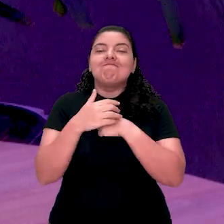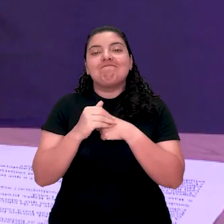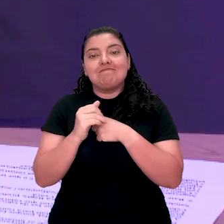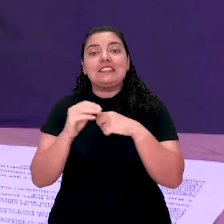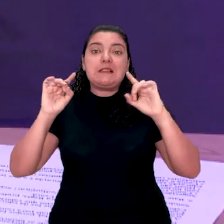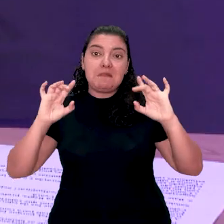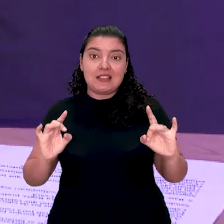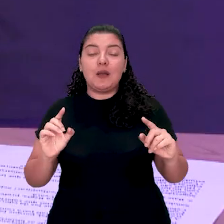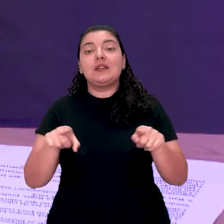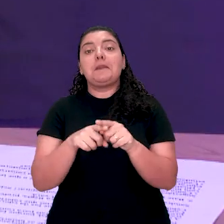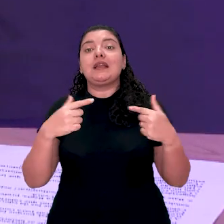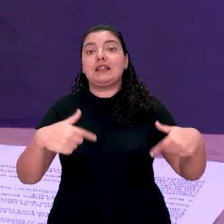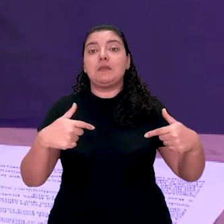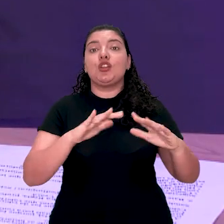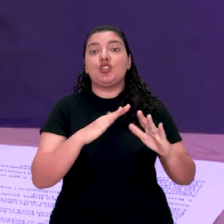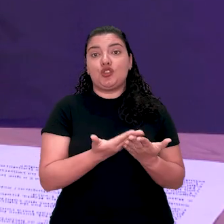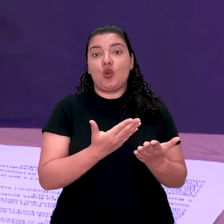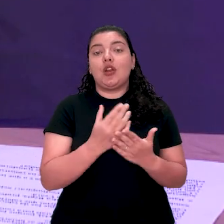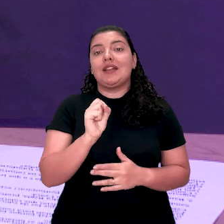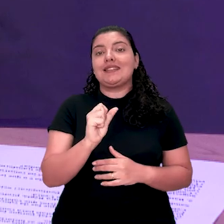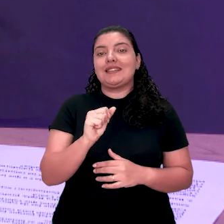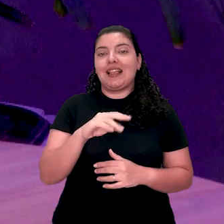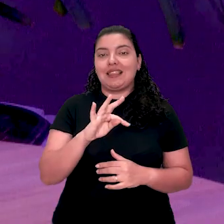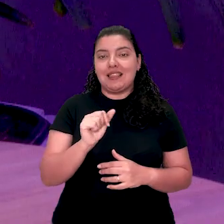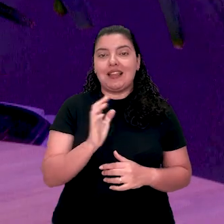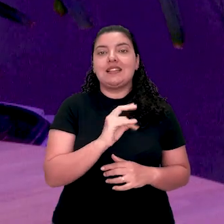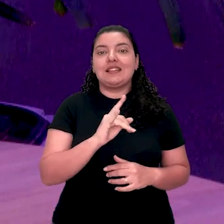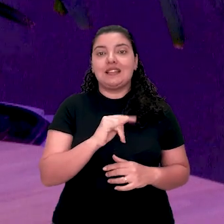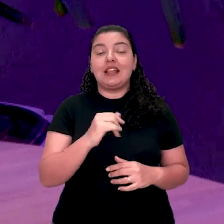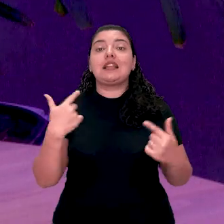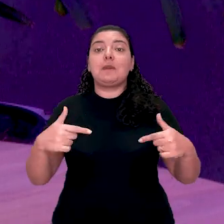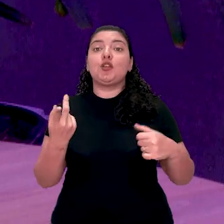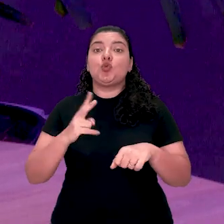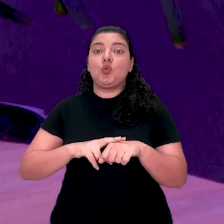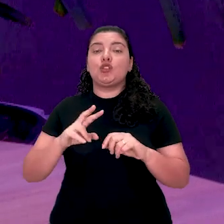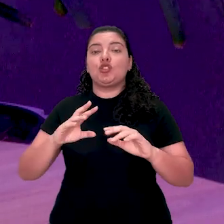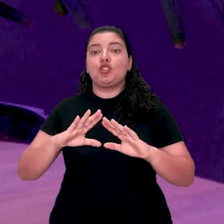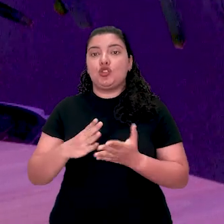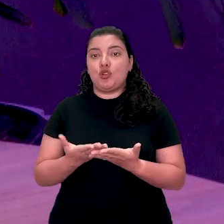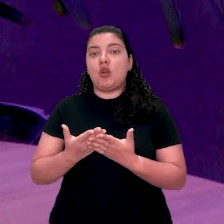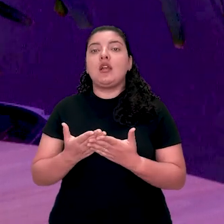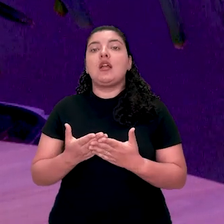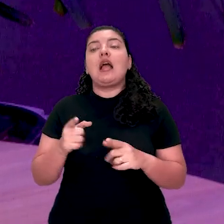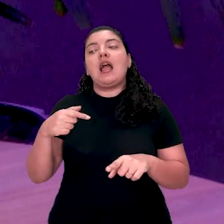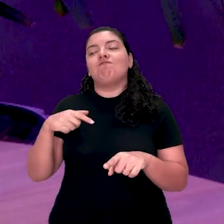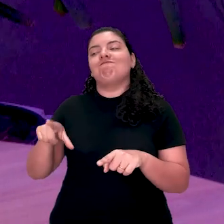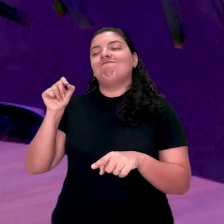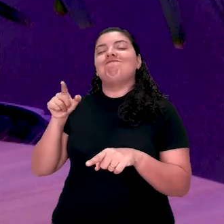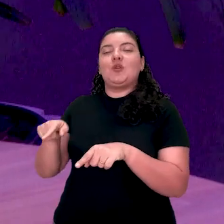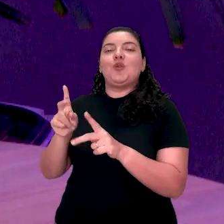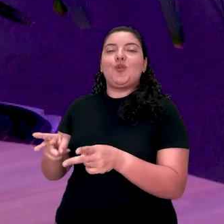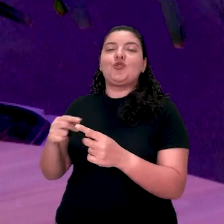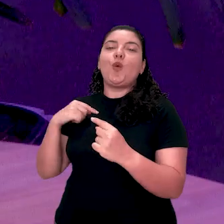acolhida. E também trabalhei no Colégio Santa Cecília. Trabalhei nas duas escolas, mas depois eu fiz a opção somente pelo Nossa Senhora das Graças,